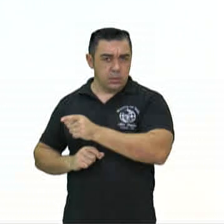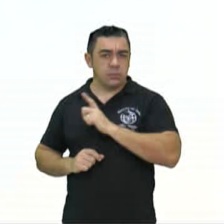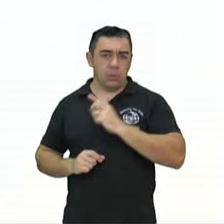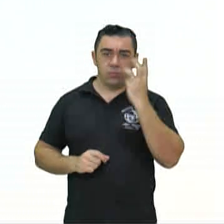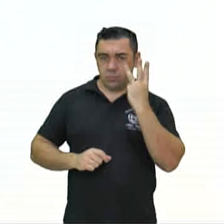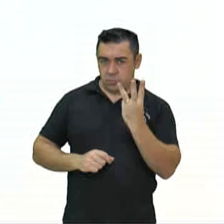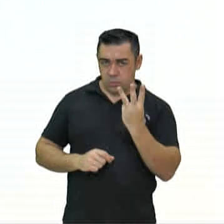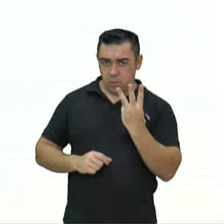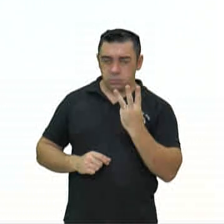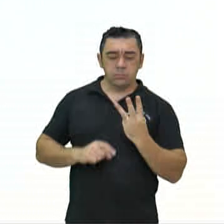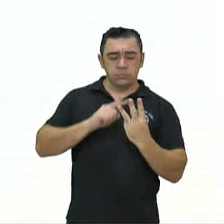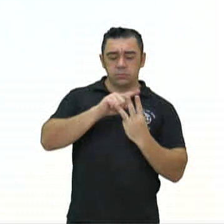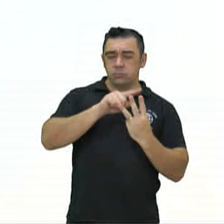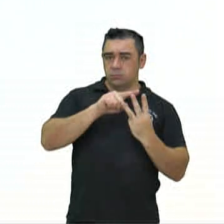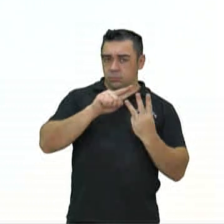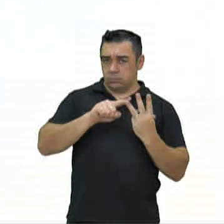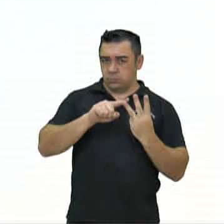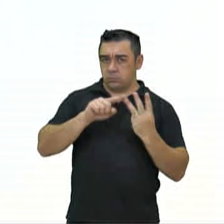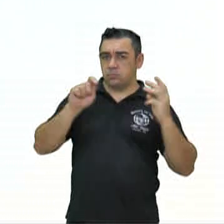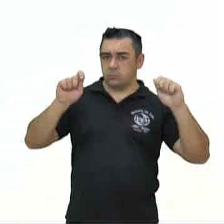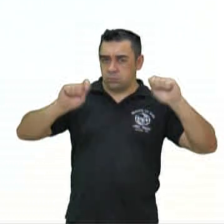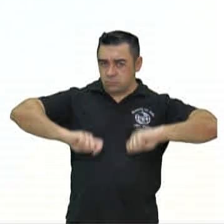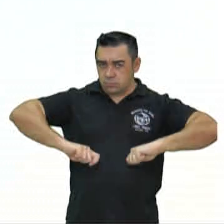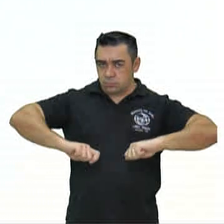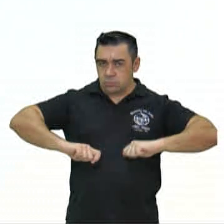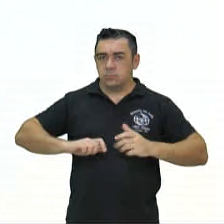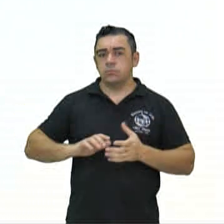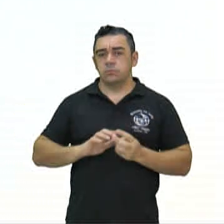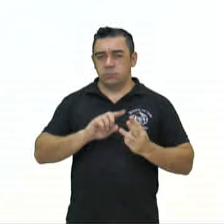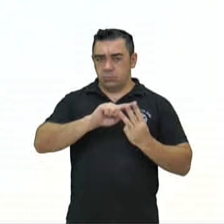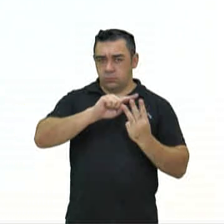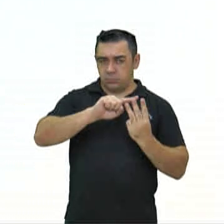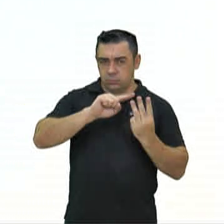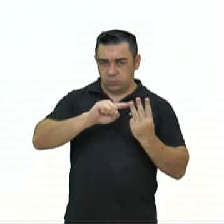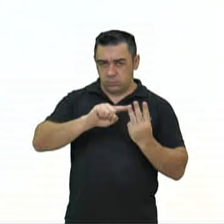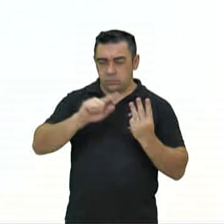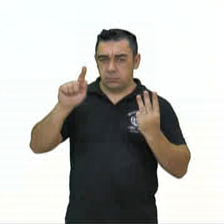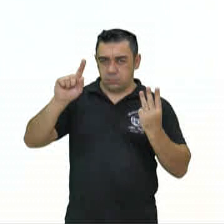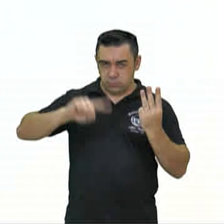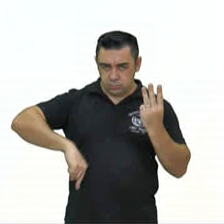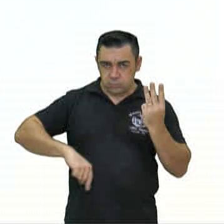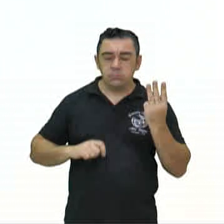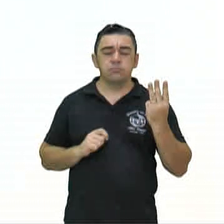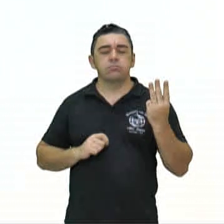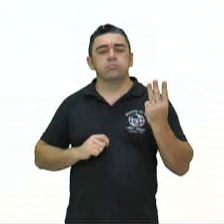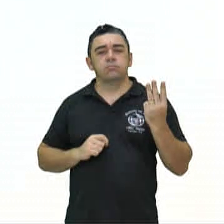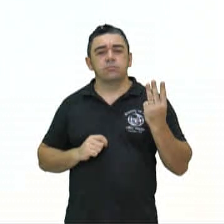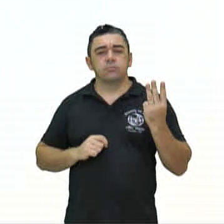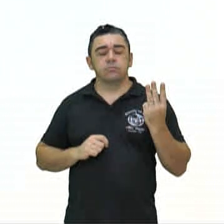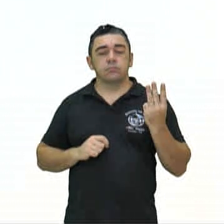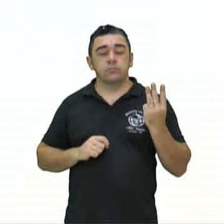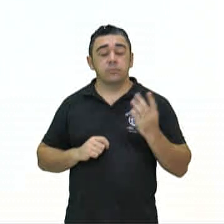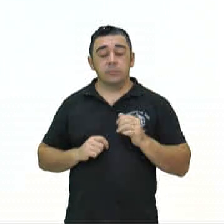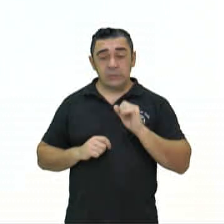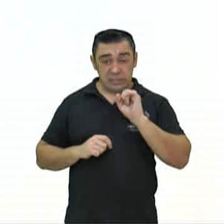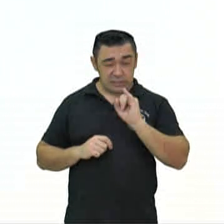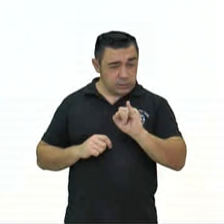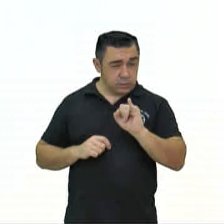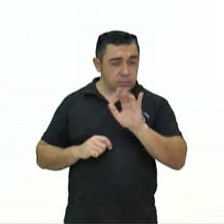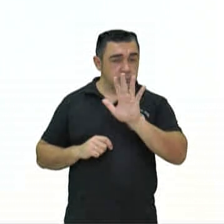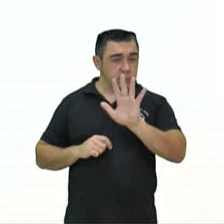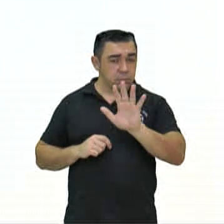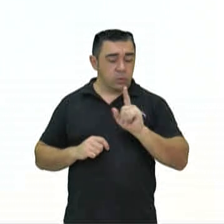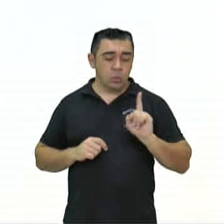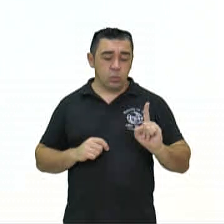Então aqui, tanto a Ana, quanto a Bia, quanto a Carol podem sentar. Então eu tenho 3 opções. Mas digamos